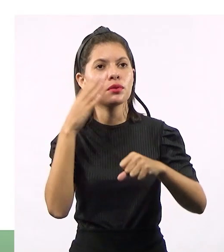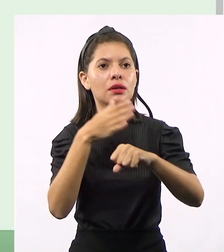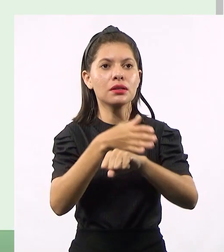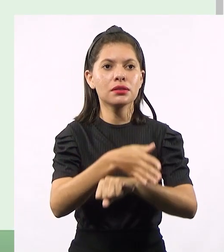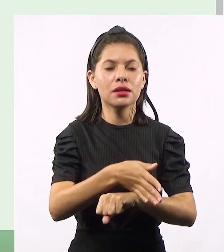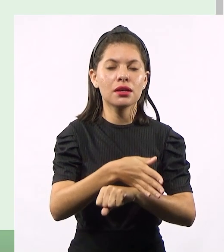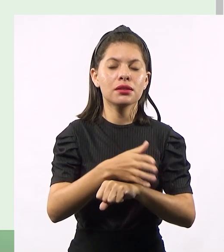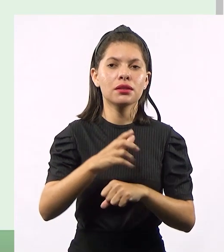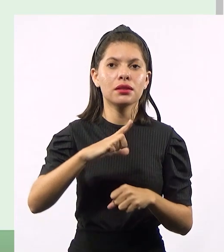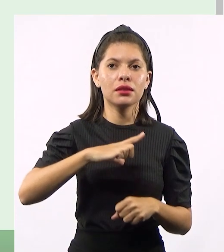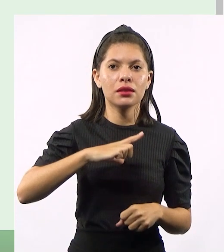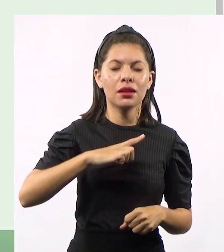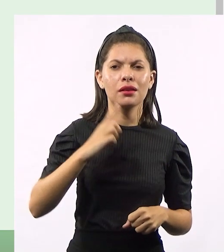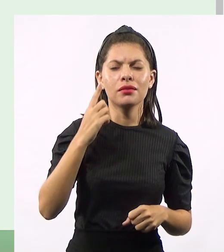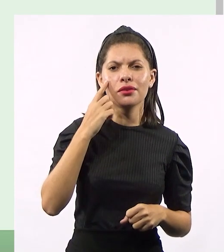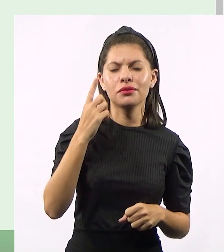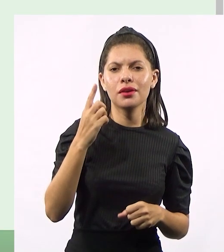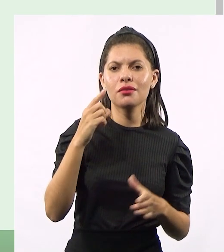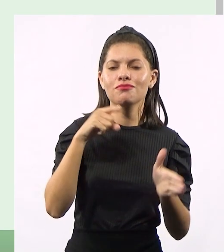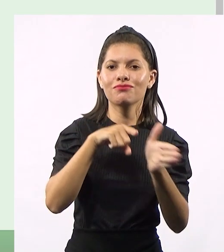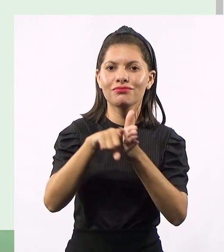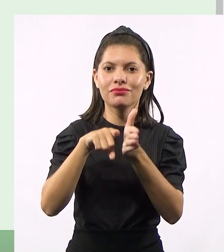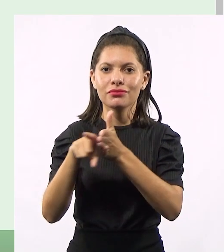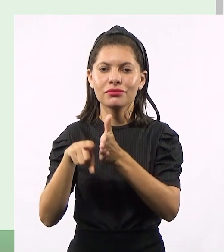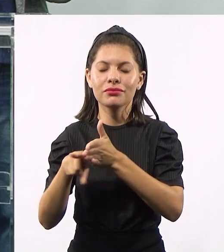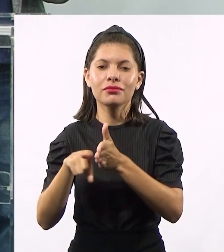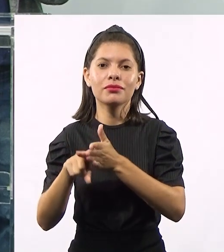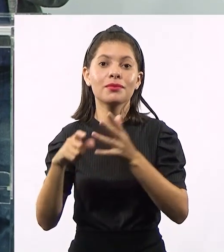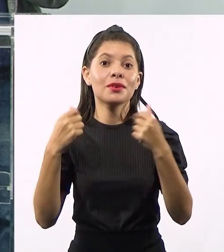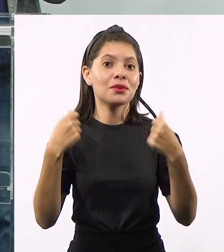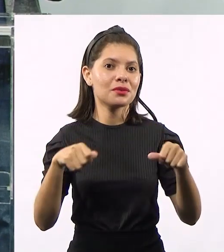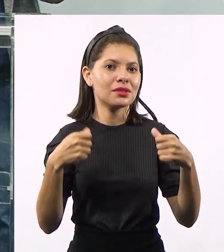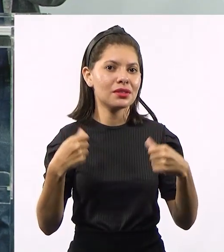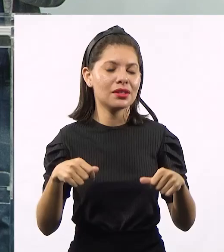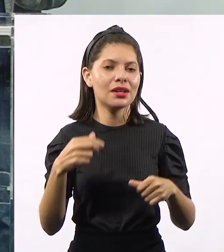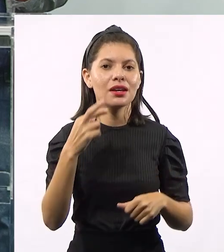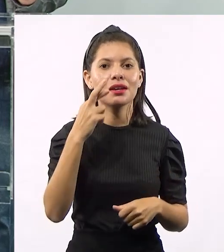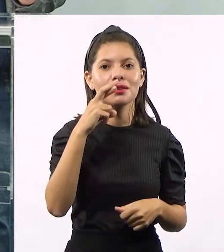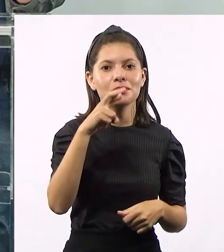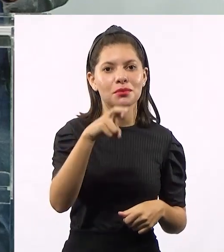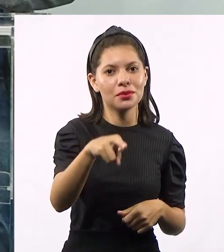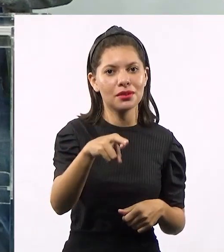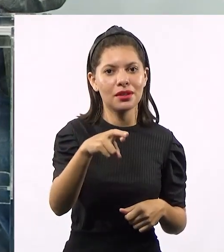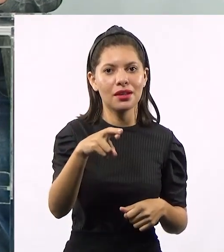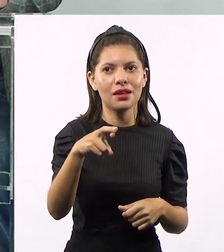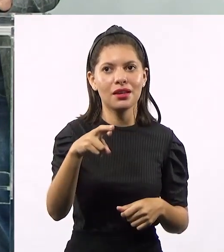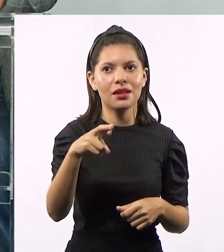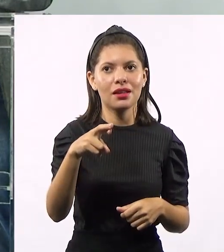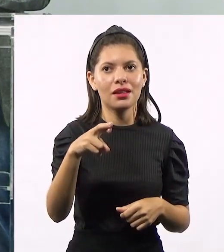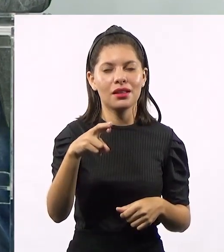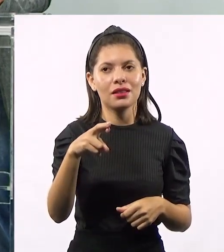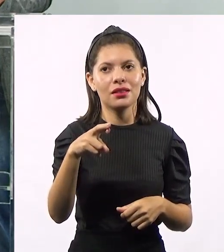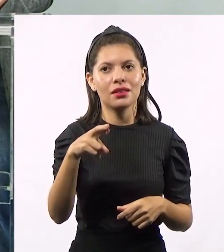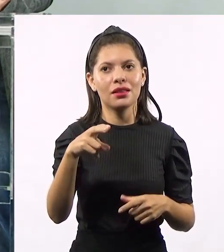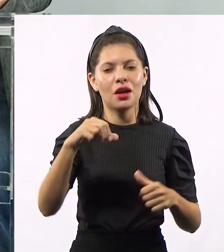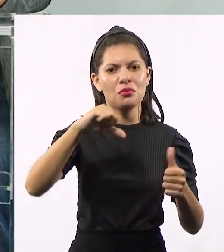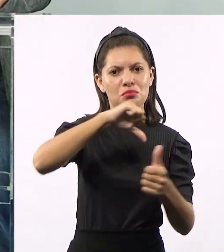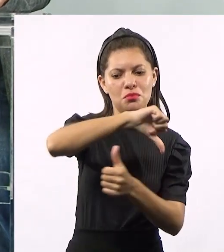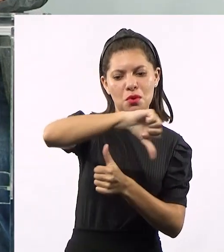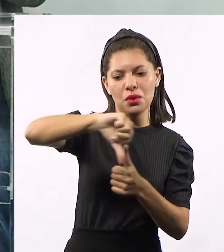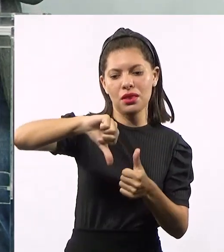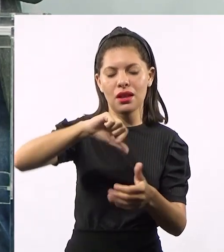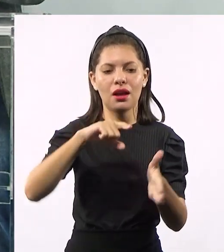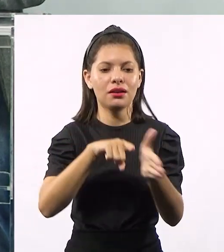esse link, ele vai ver o questionário, só que ele só vai conseguir responder, ele não vai conseguir alterar o